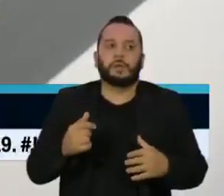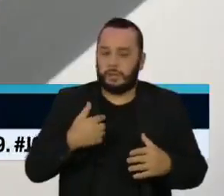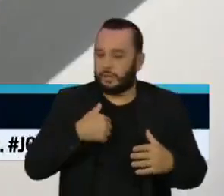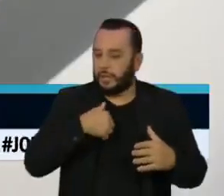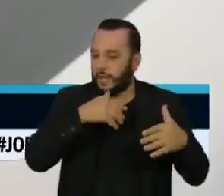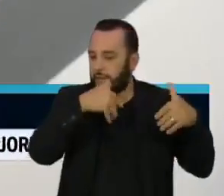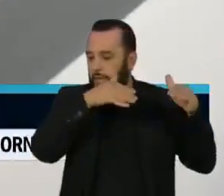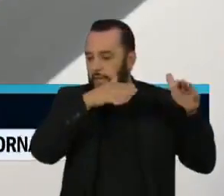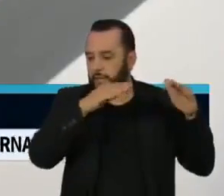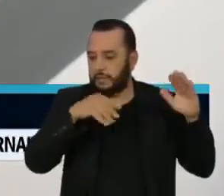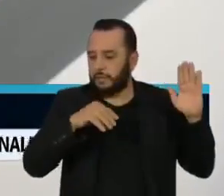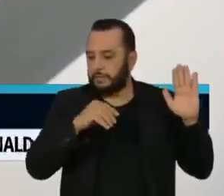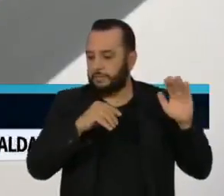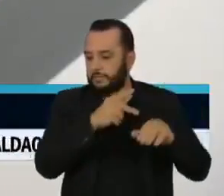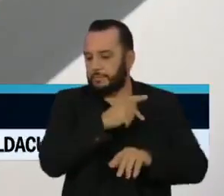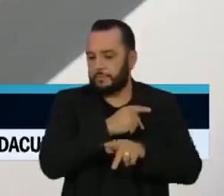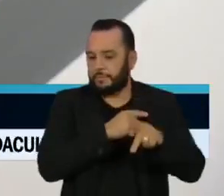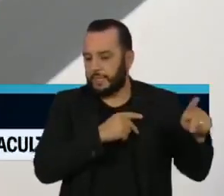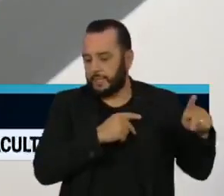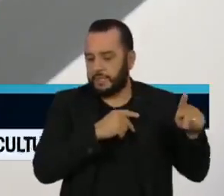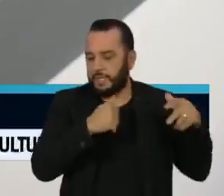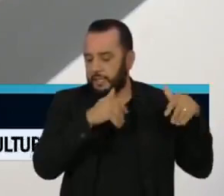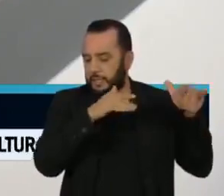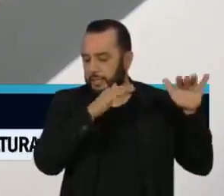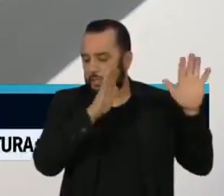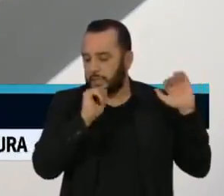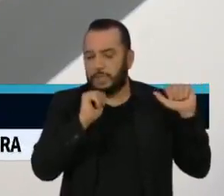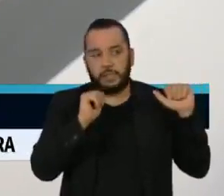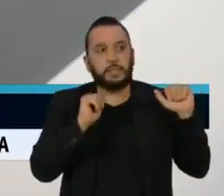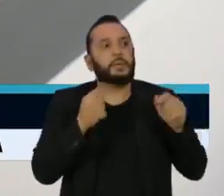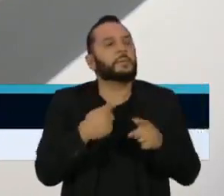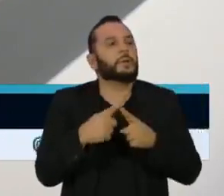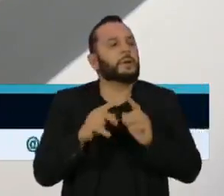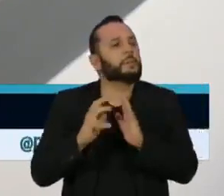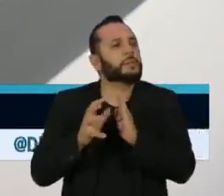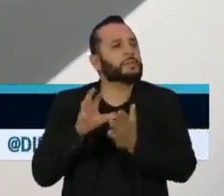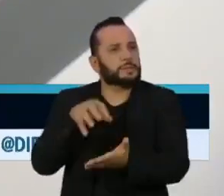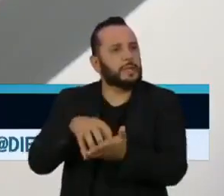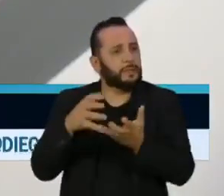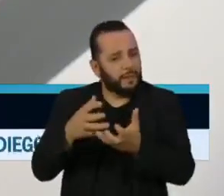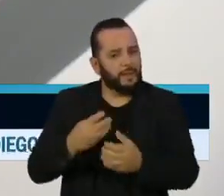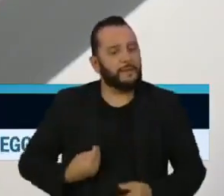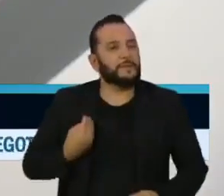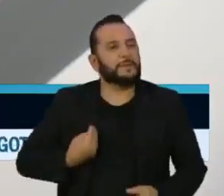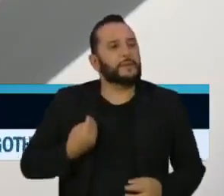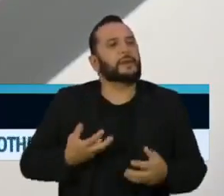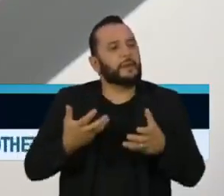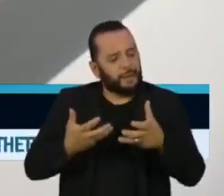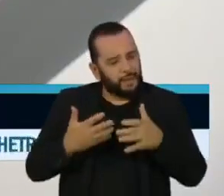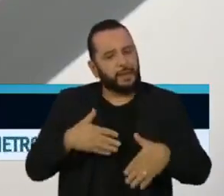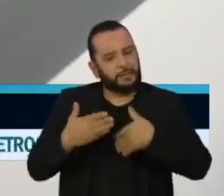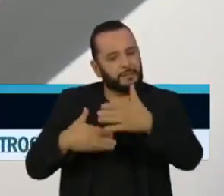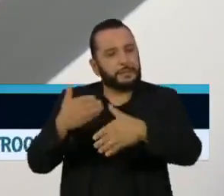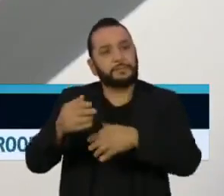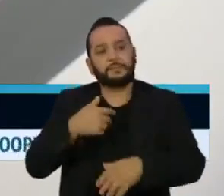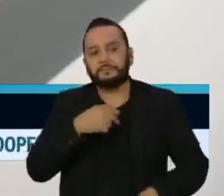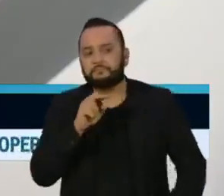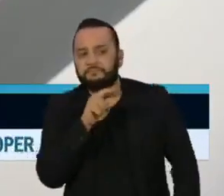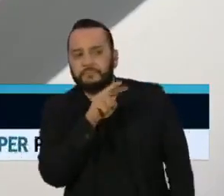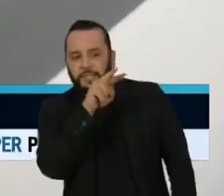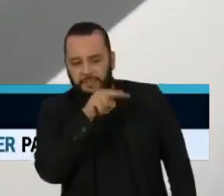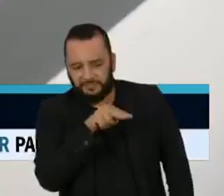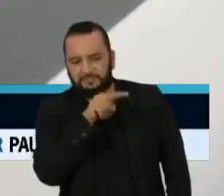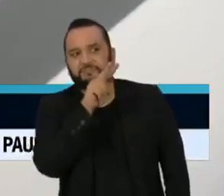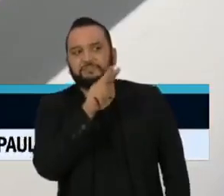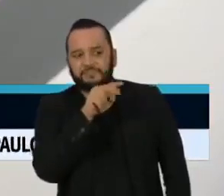Galinha dos ovos de ouro mais longe que o congresso principalmente os entram em si de tudo um sobrevivente E aí ele quer sobreviver ele olha um esse